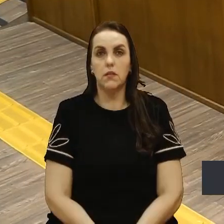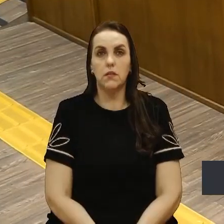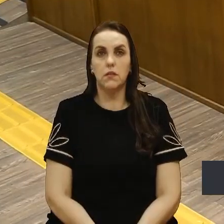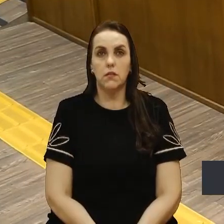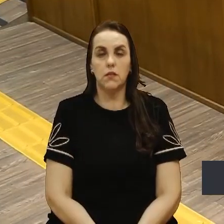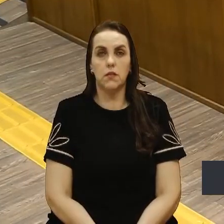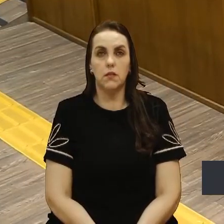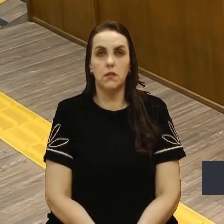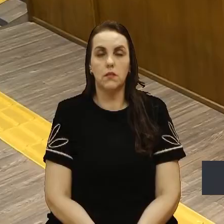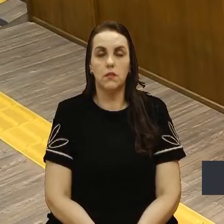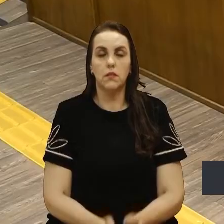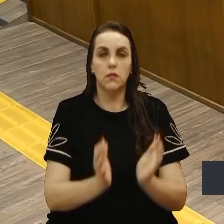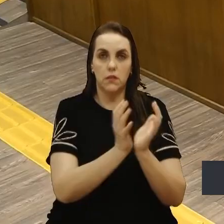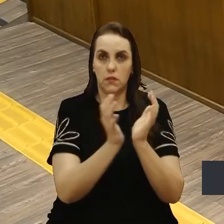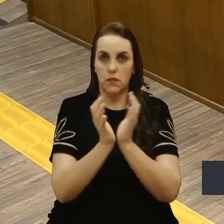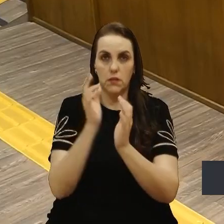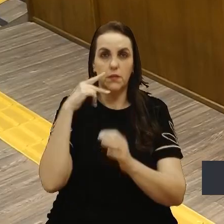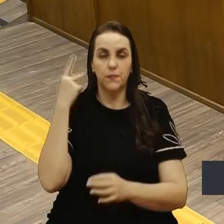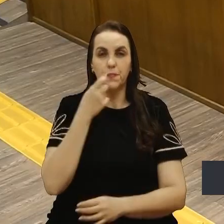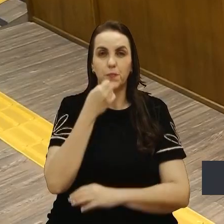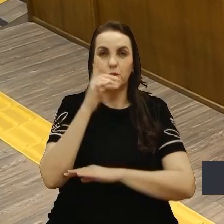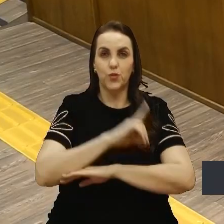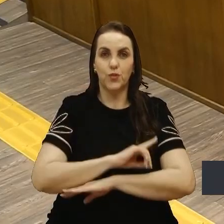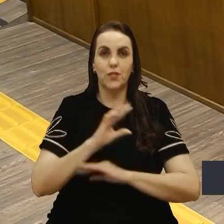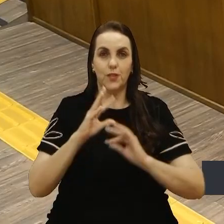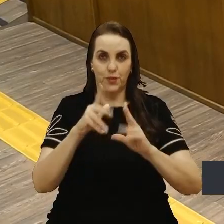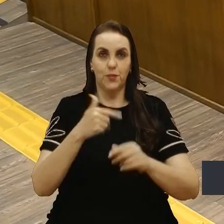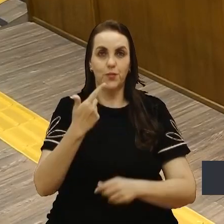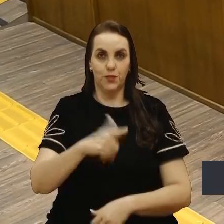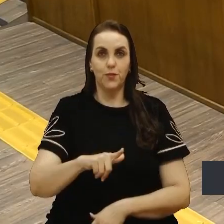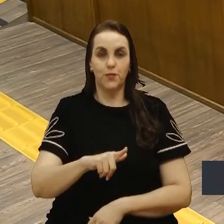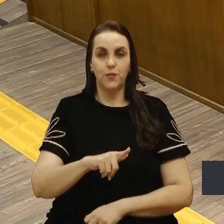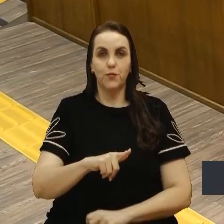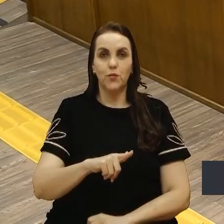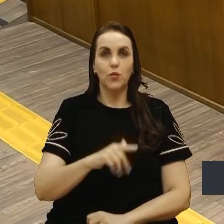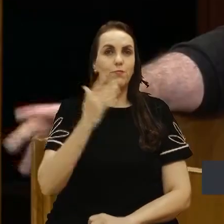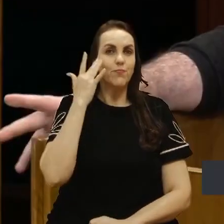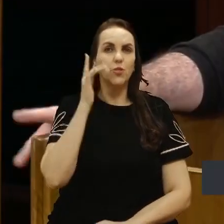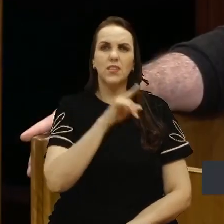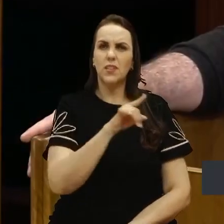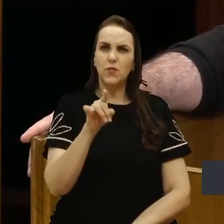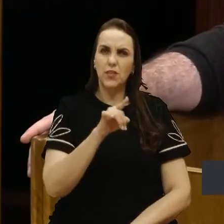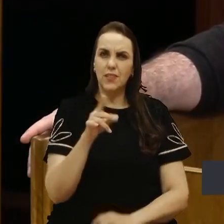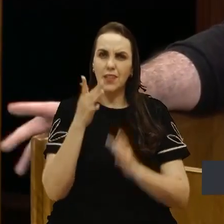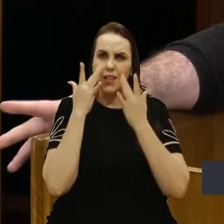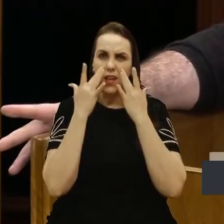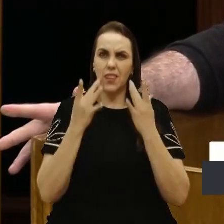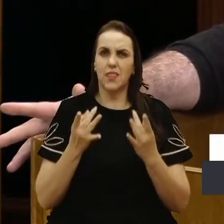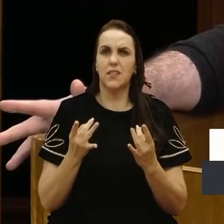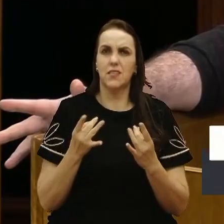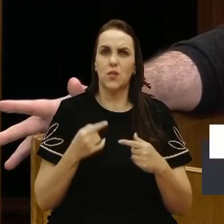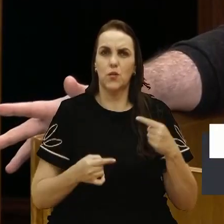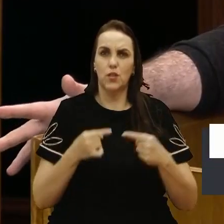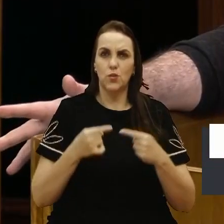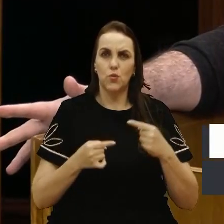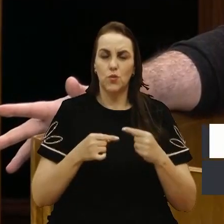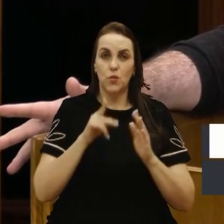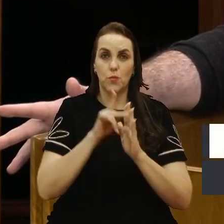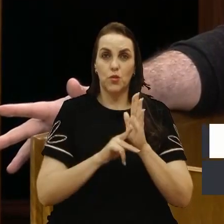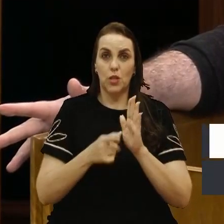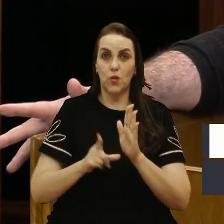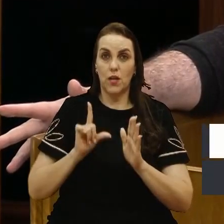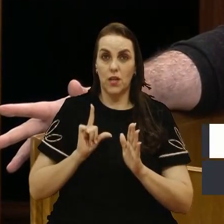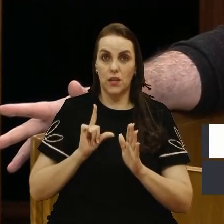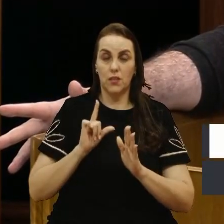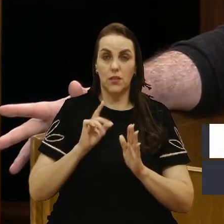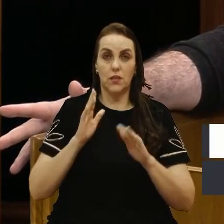Nobres colegas vereadores, bom dia a todos novamente. Não sei se vocês chegaram a prestar atenção da discussão do projeto anterior, de autoria